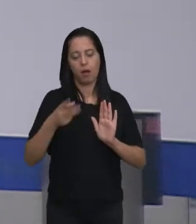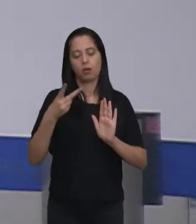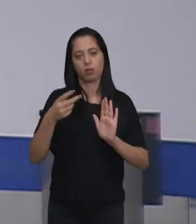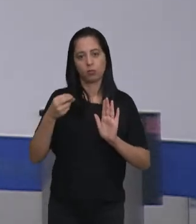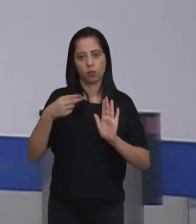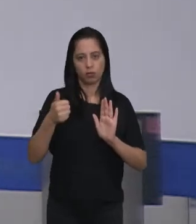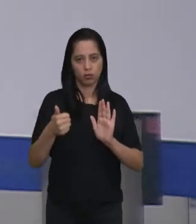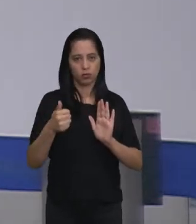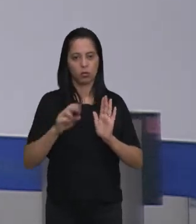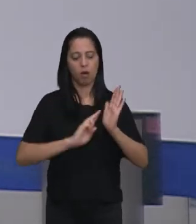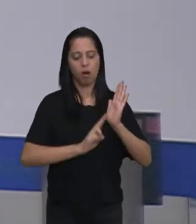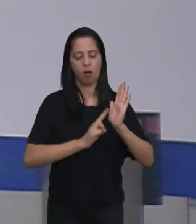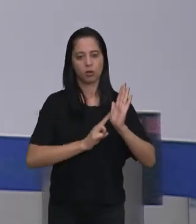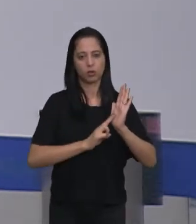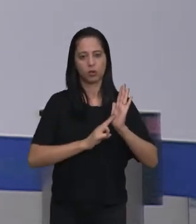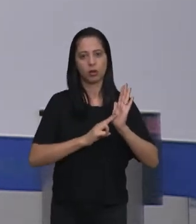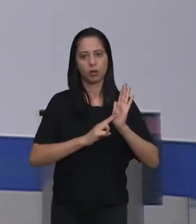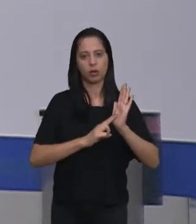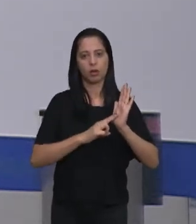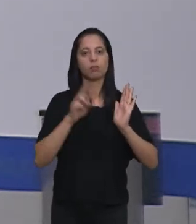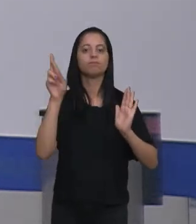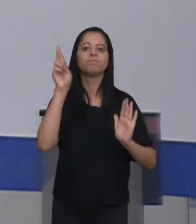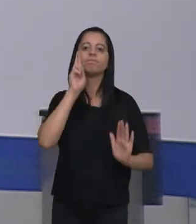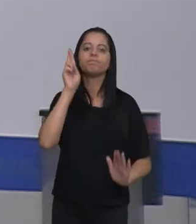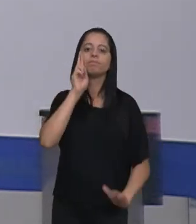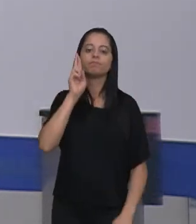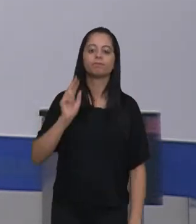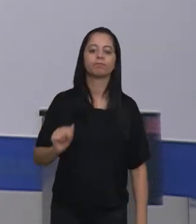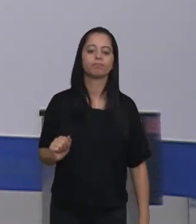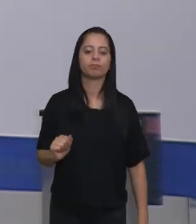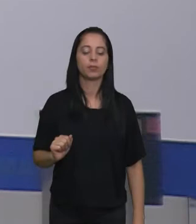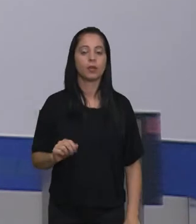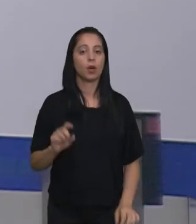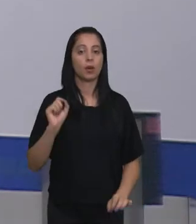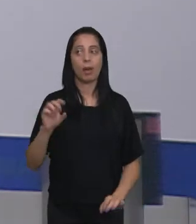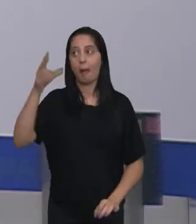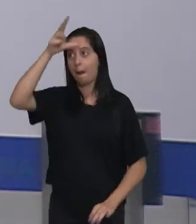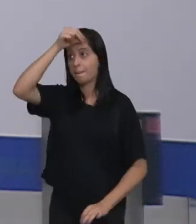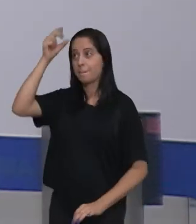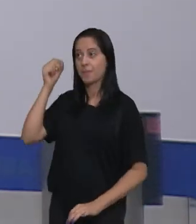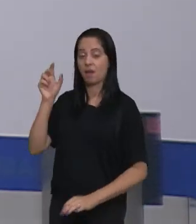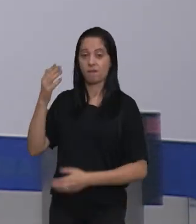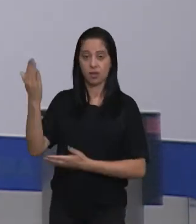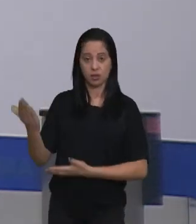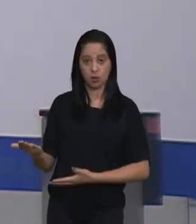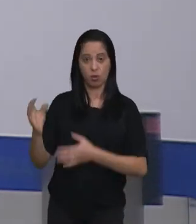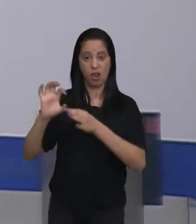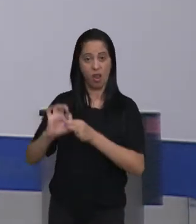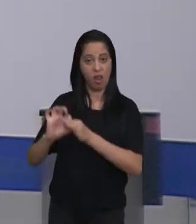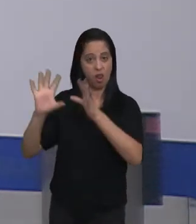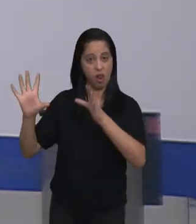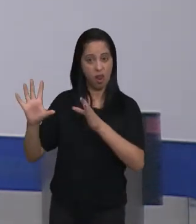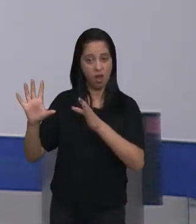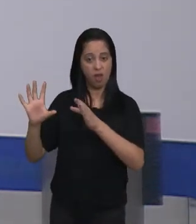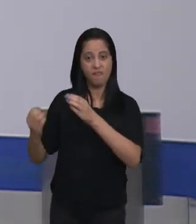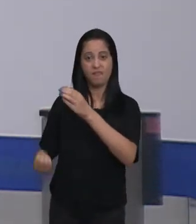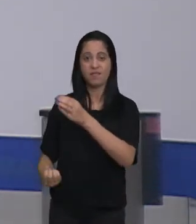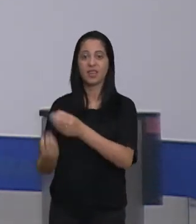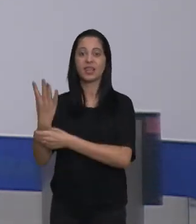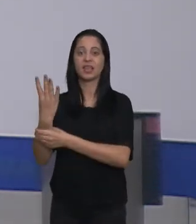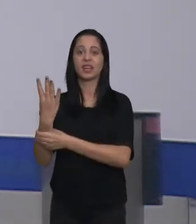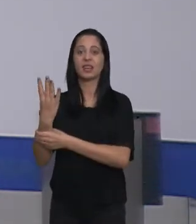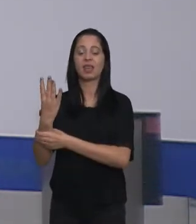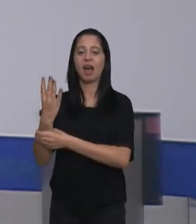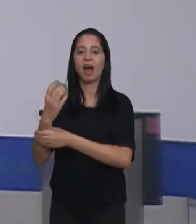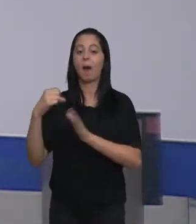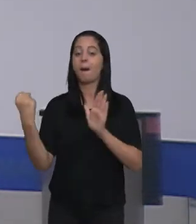531/2021, de autoria do vereador Renato Santiago. Autoriza o Poder Executivo a instituir o selo Amigo do